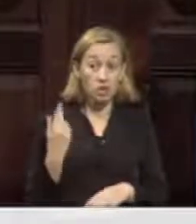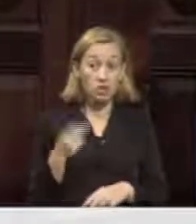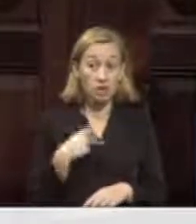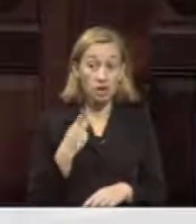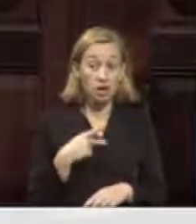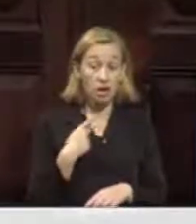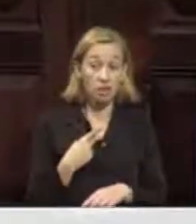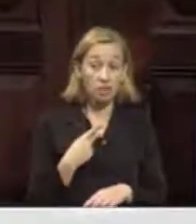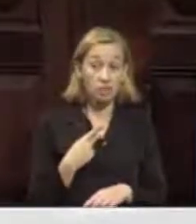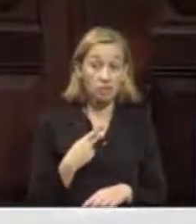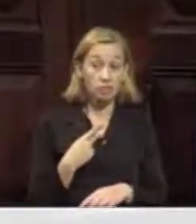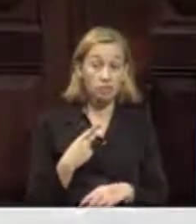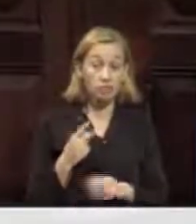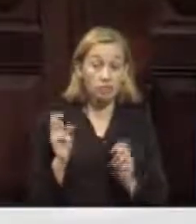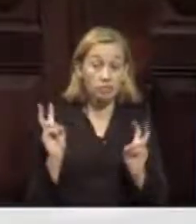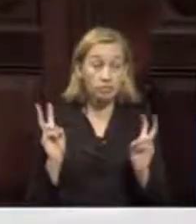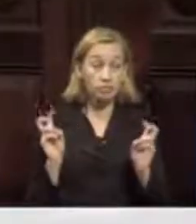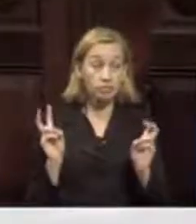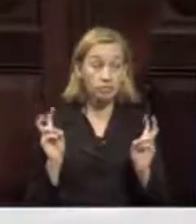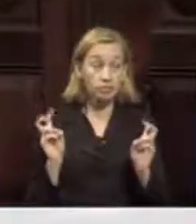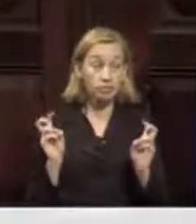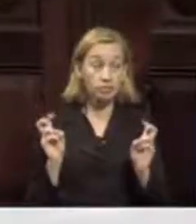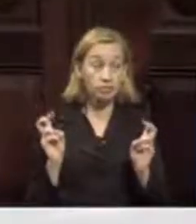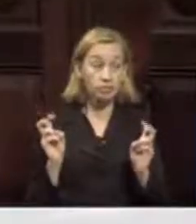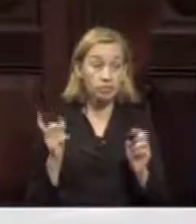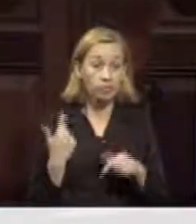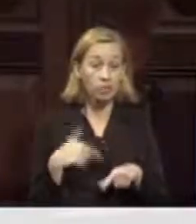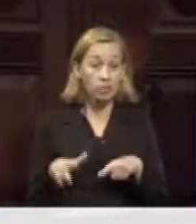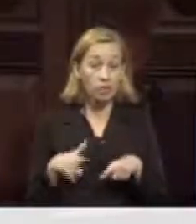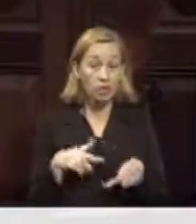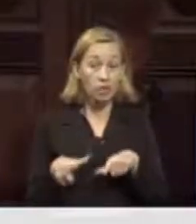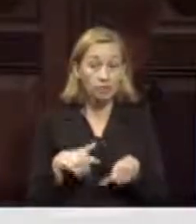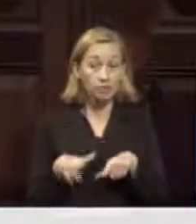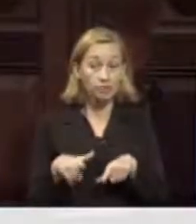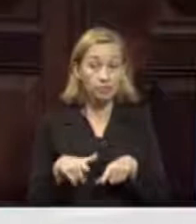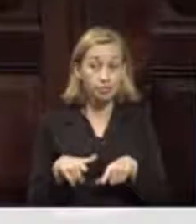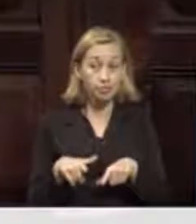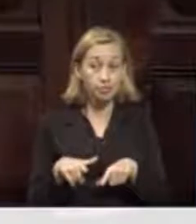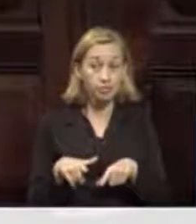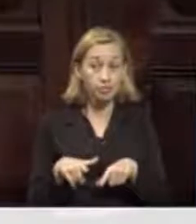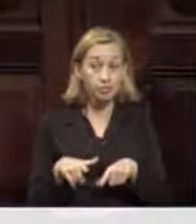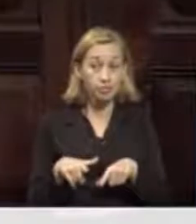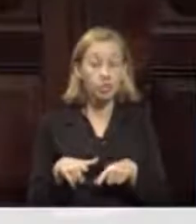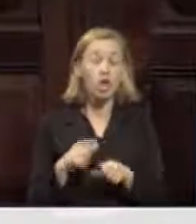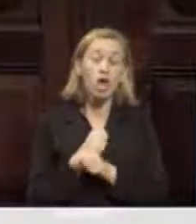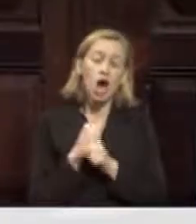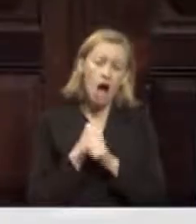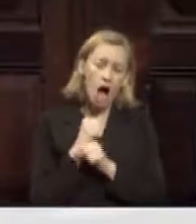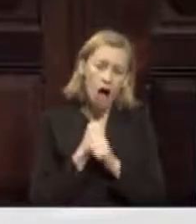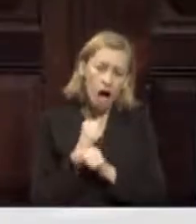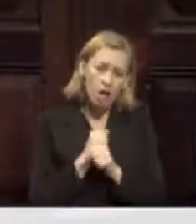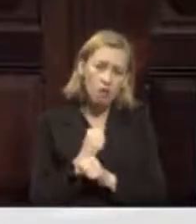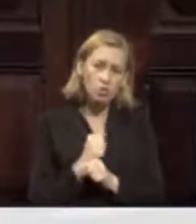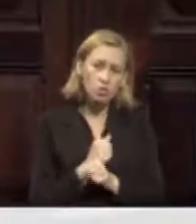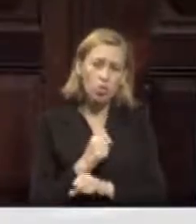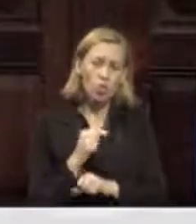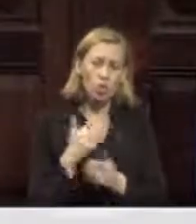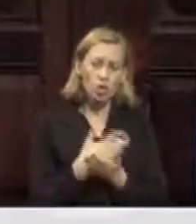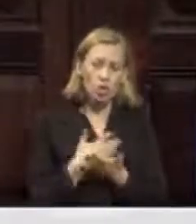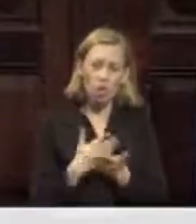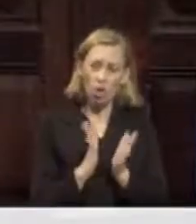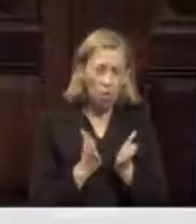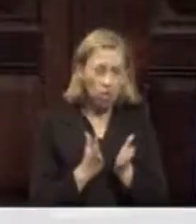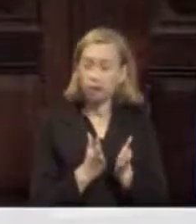em relação ao serviço que é prestado ao usuário. Nós temos isso durante anos, não é de hoje.